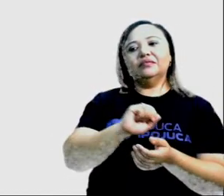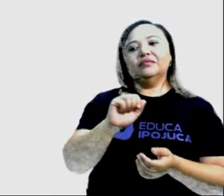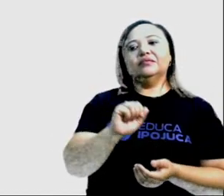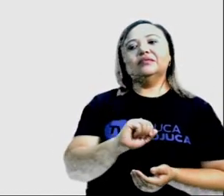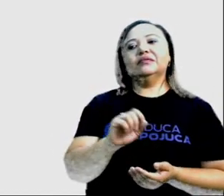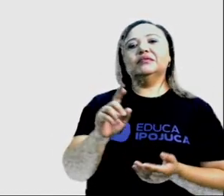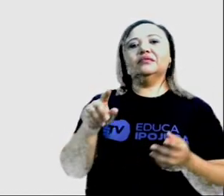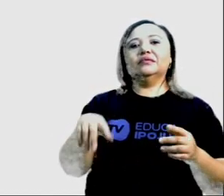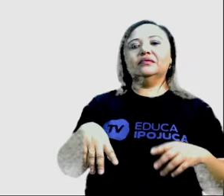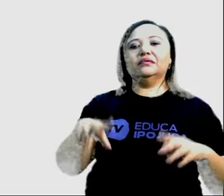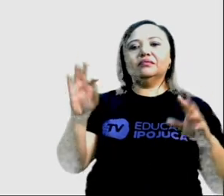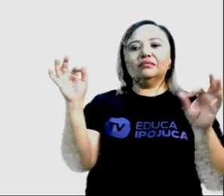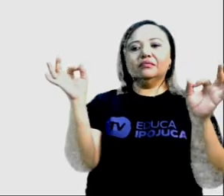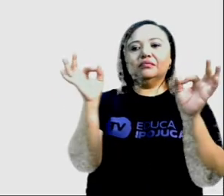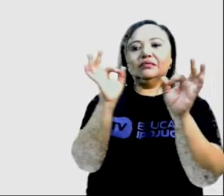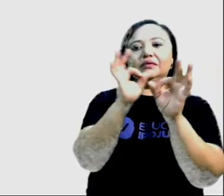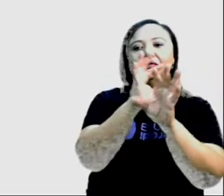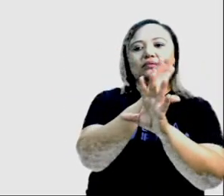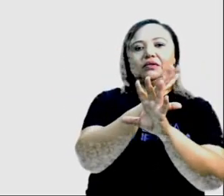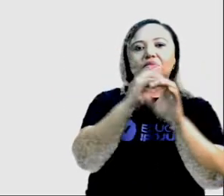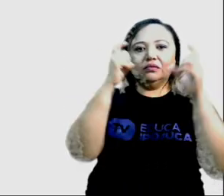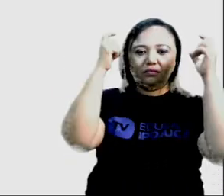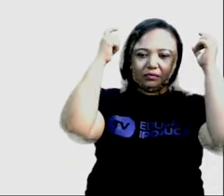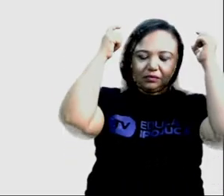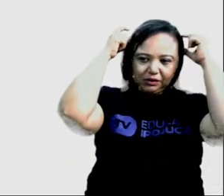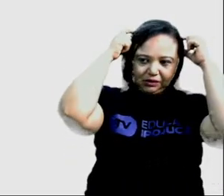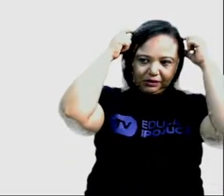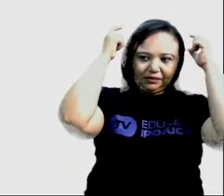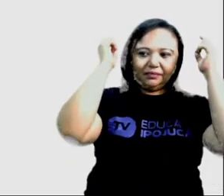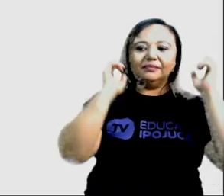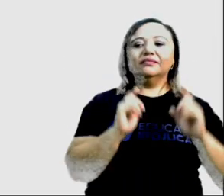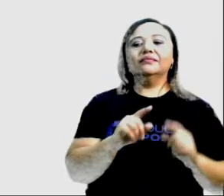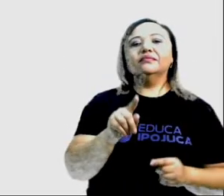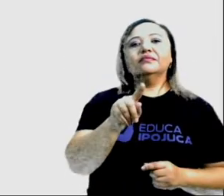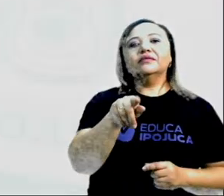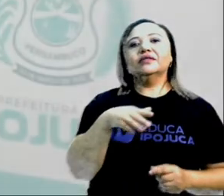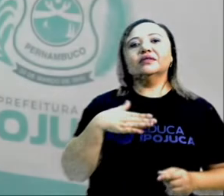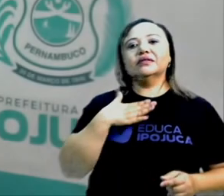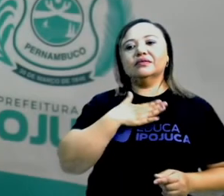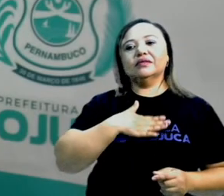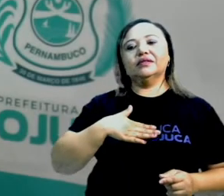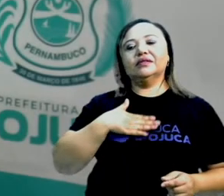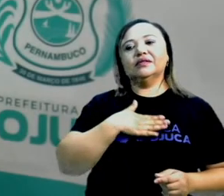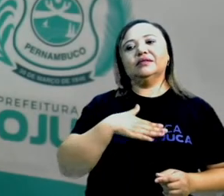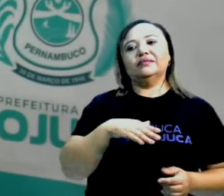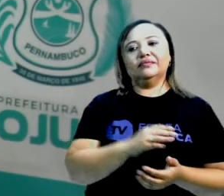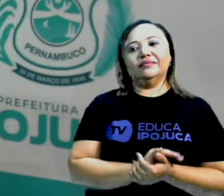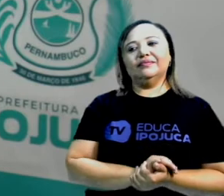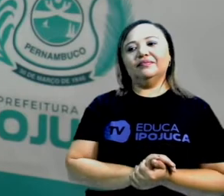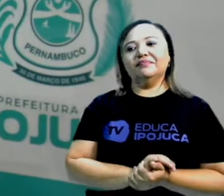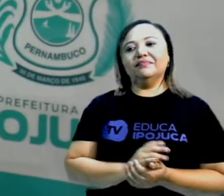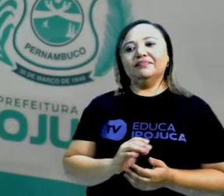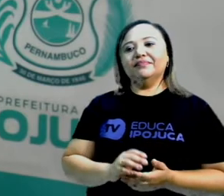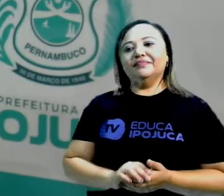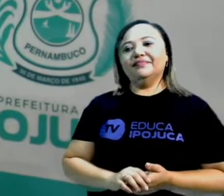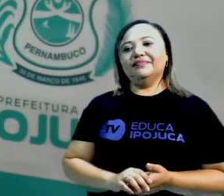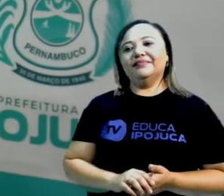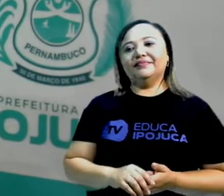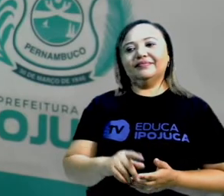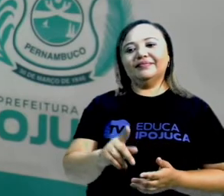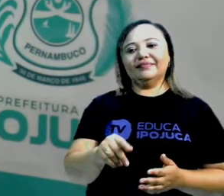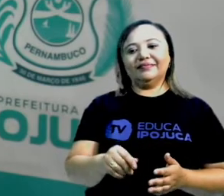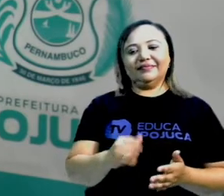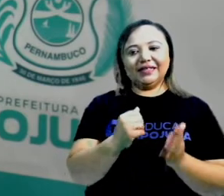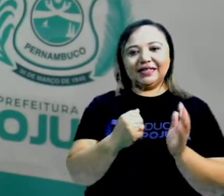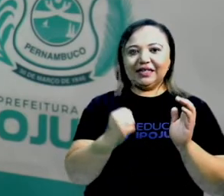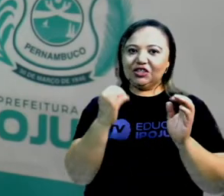triângulo e está pronto o panda. Vocês gostaram? Eu amei esse desenho porque ele vem